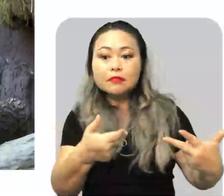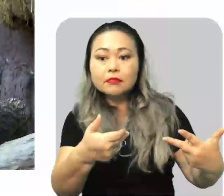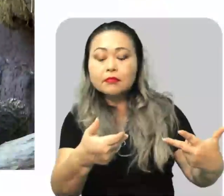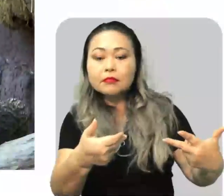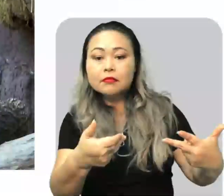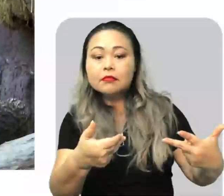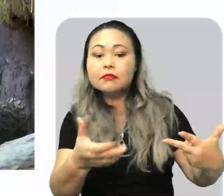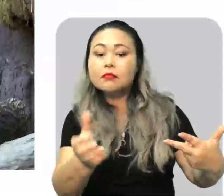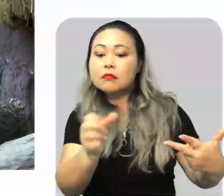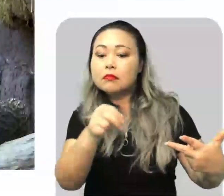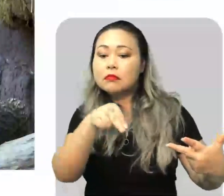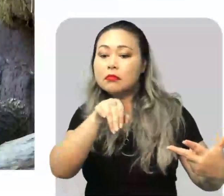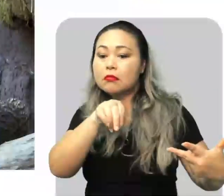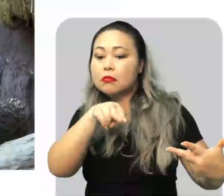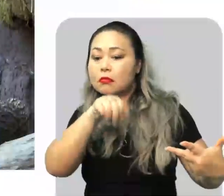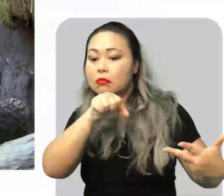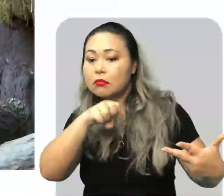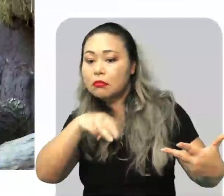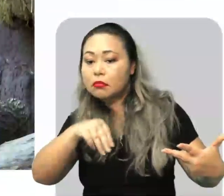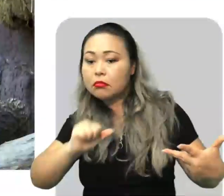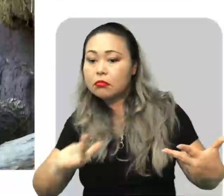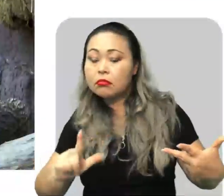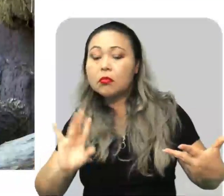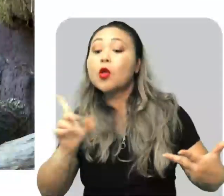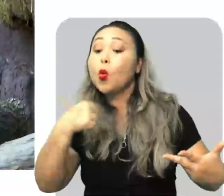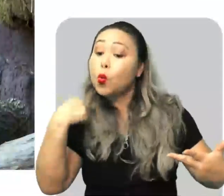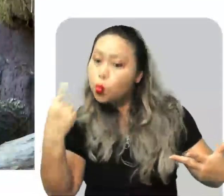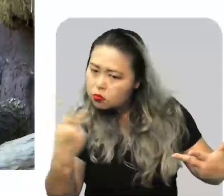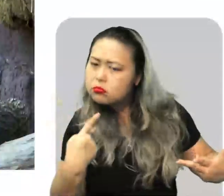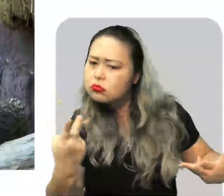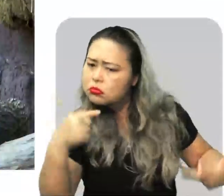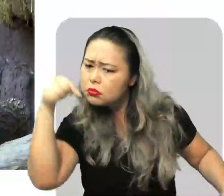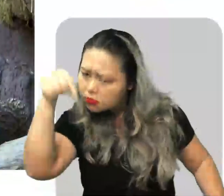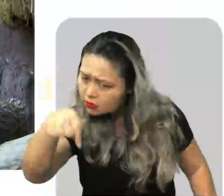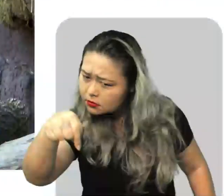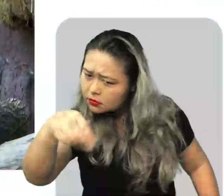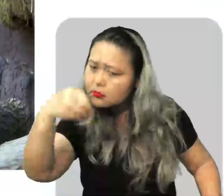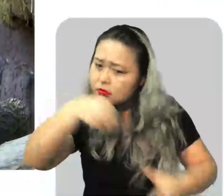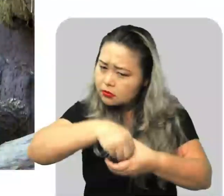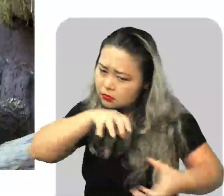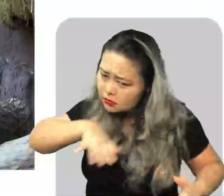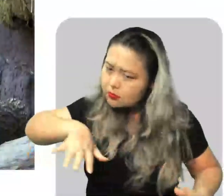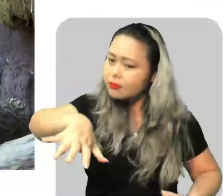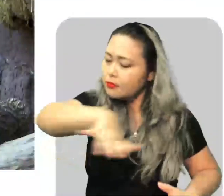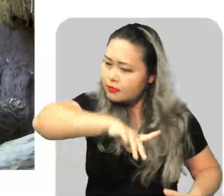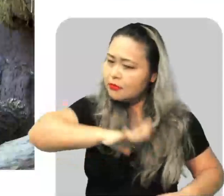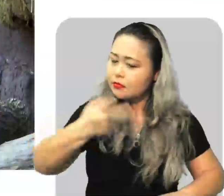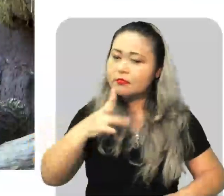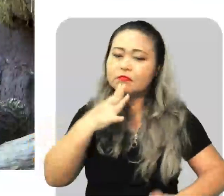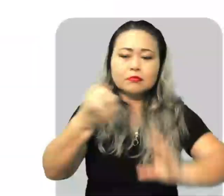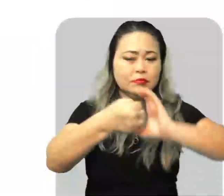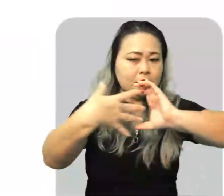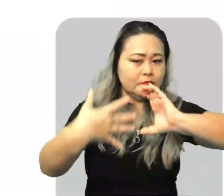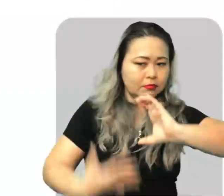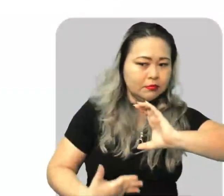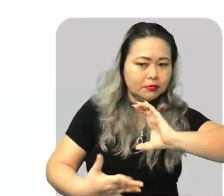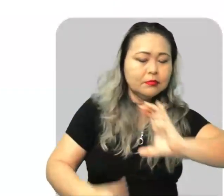animal. E você e eu estamos inseridos nesse reino. Vamos lá conhecer as características do